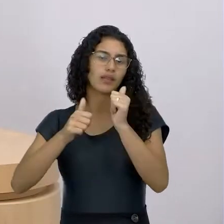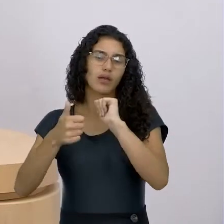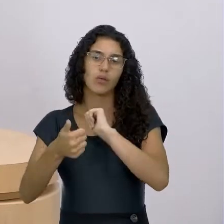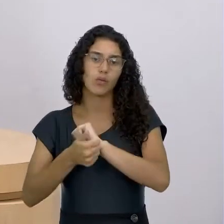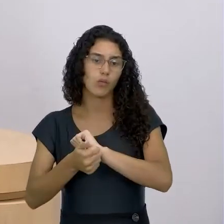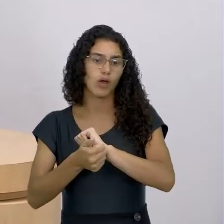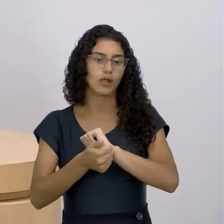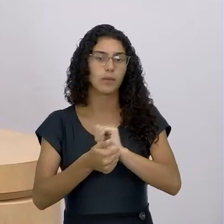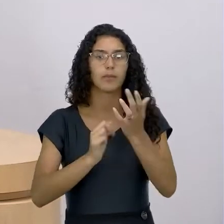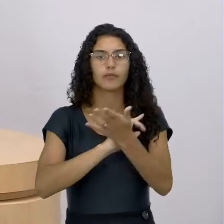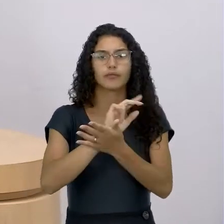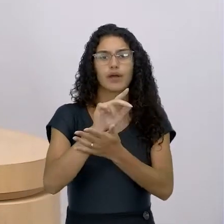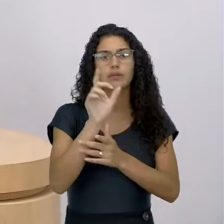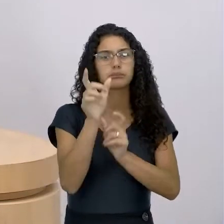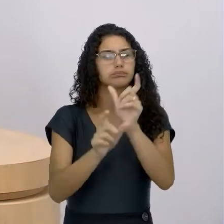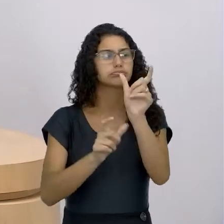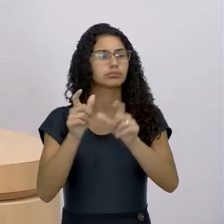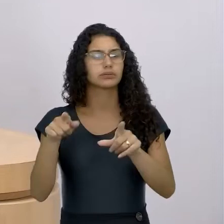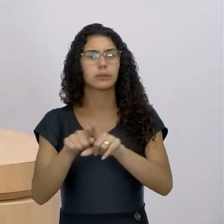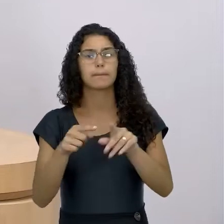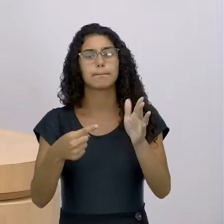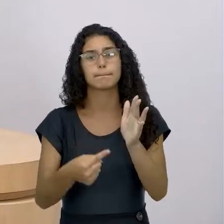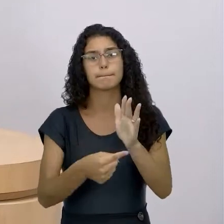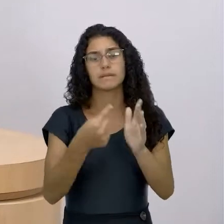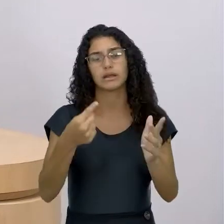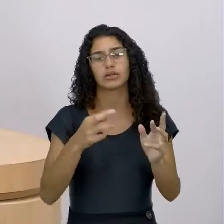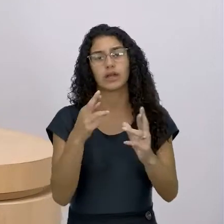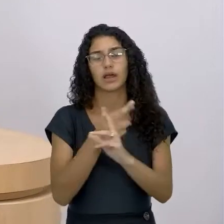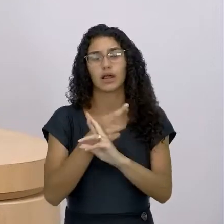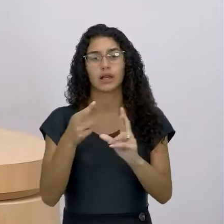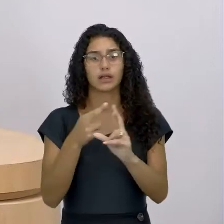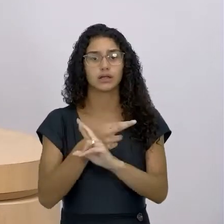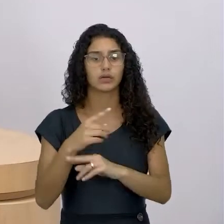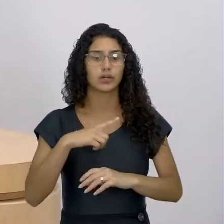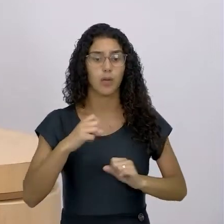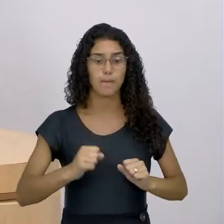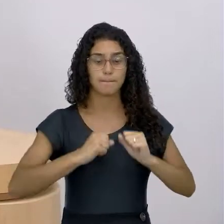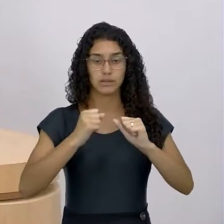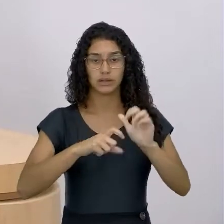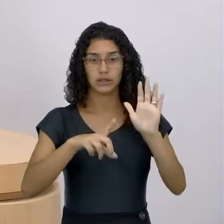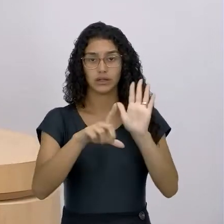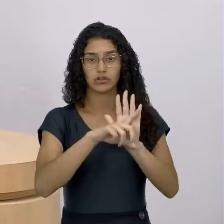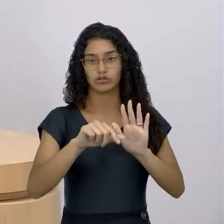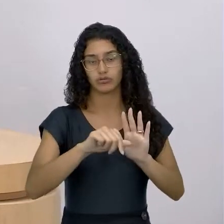né, por muitas pessoas, principalmente com relação ao poder